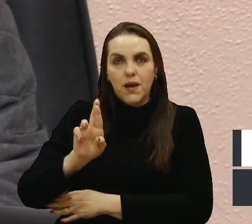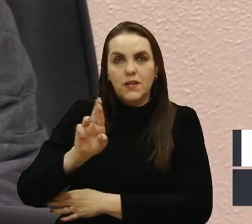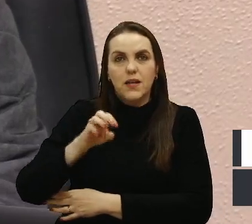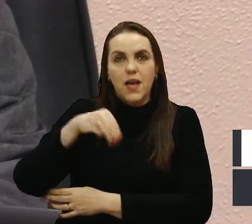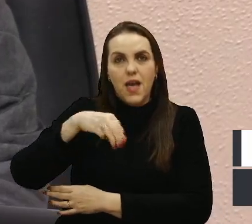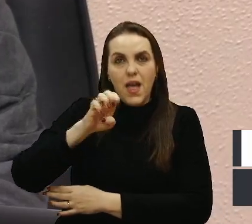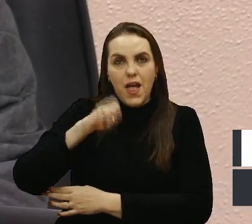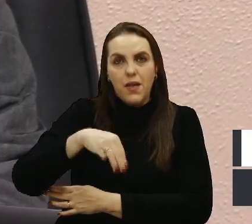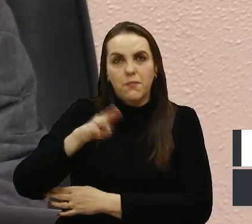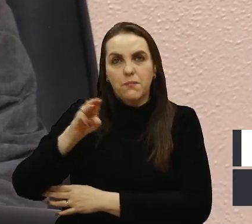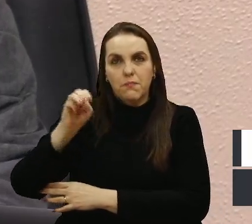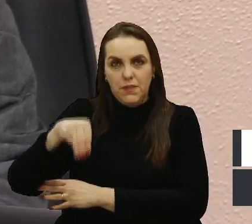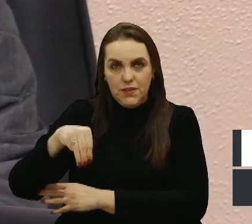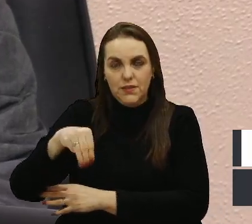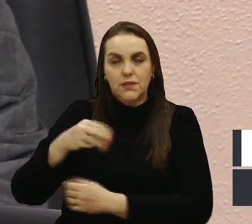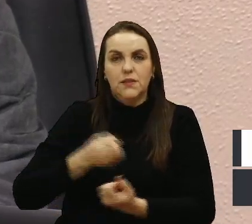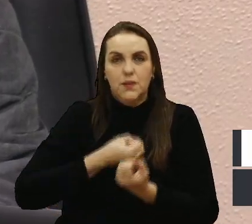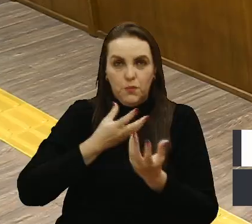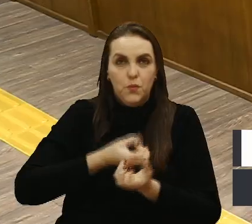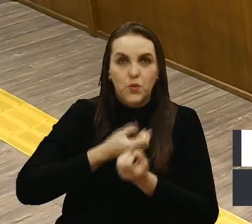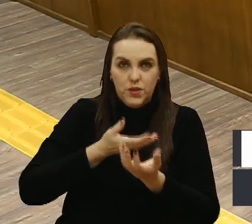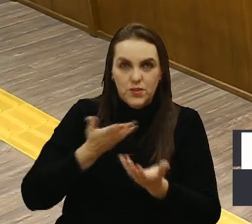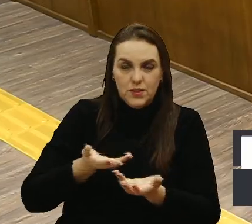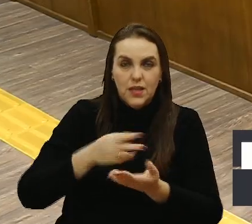ao secretário que faça a leitura do ofício.